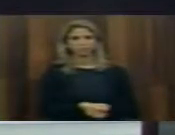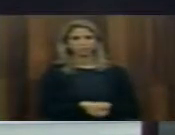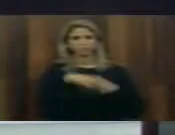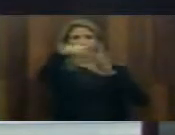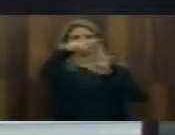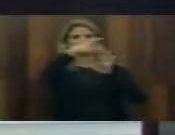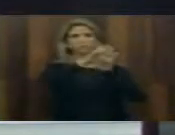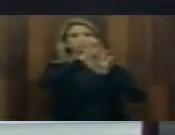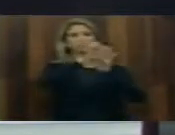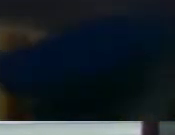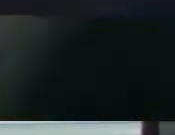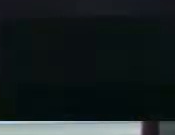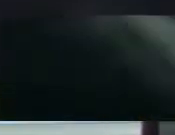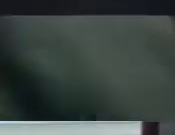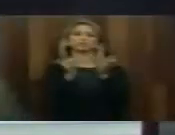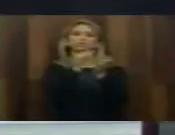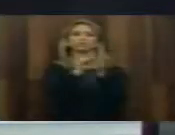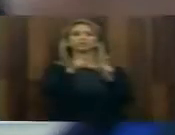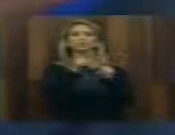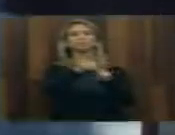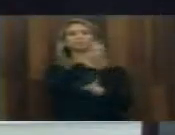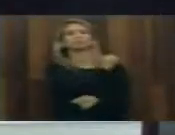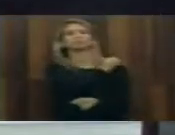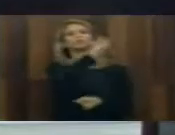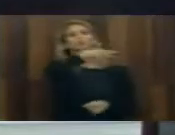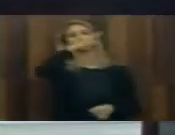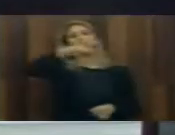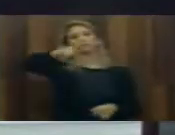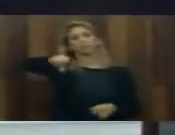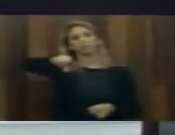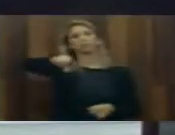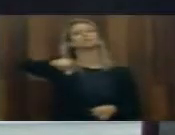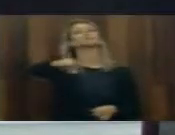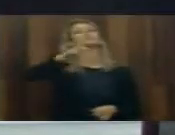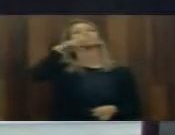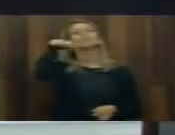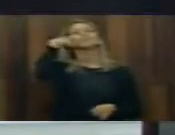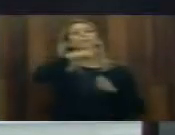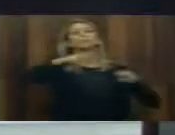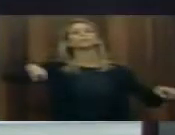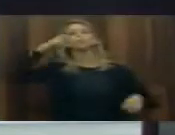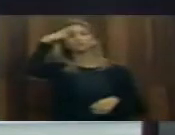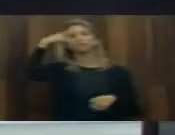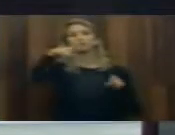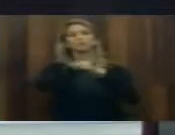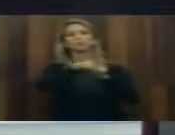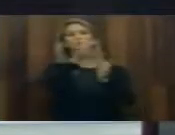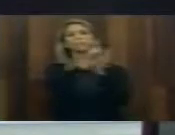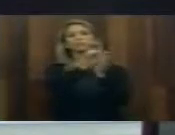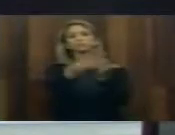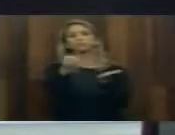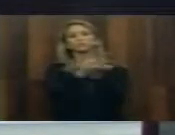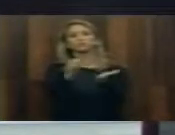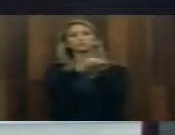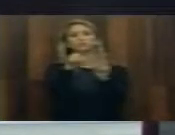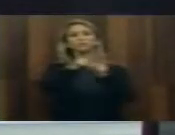Projeto de emenda supressiva 3/19, promovente mesa diretora. Emenda supressiva ao projeto de